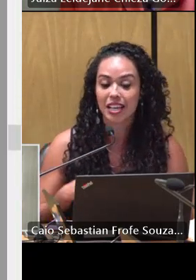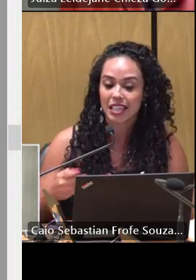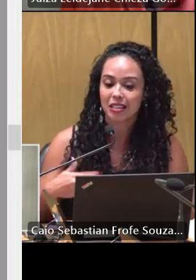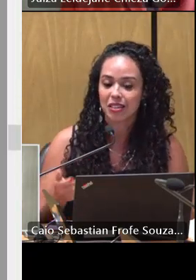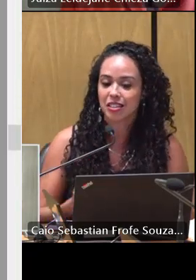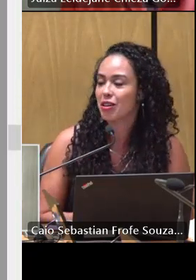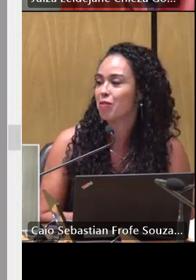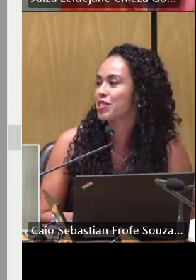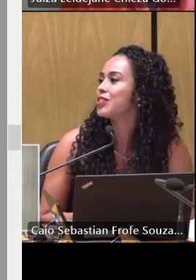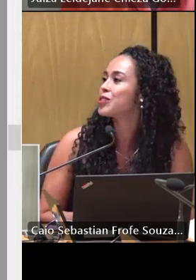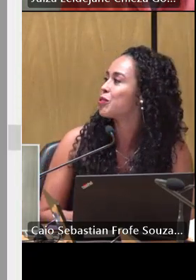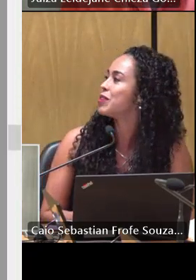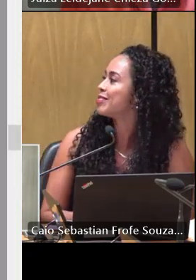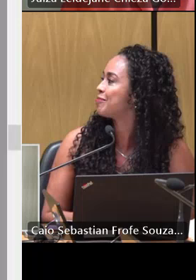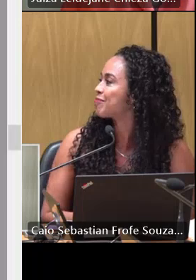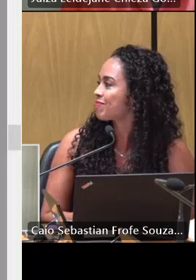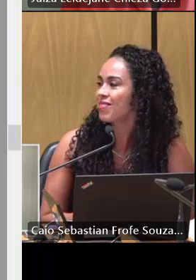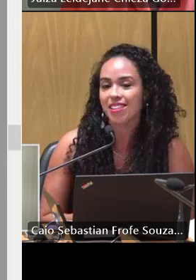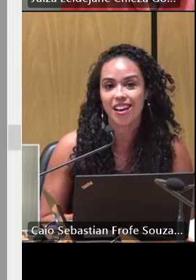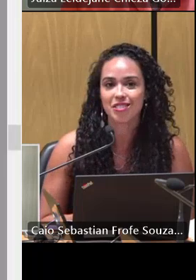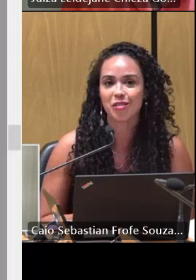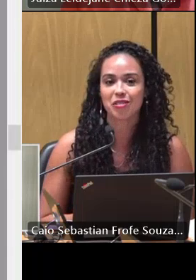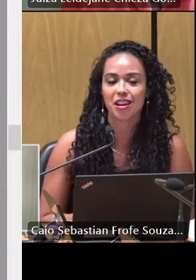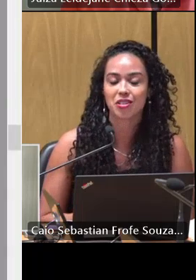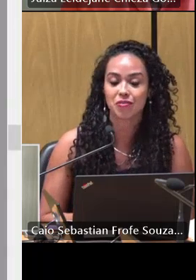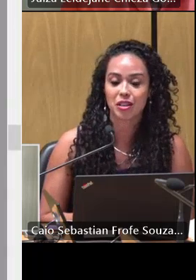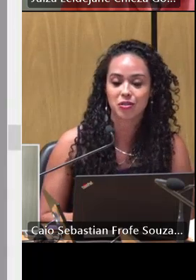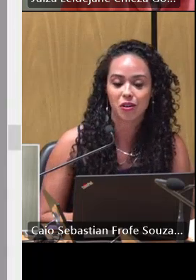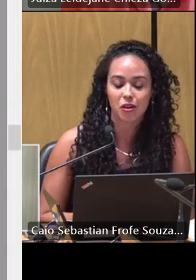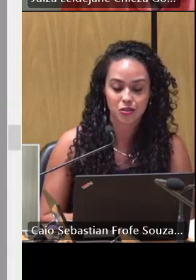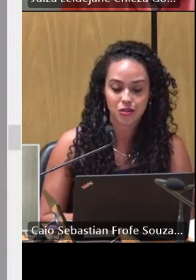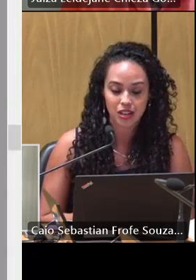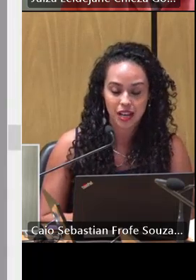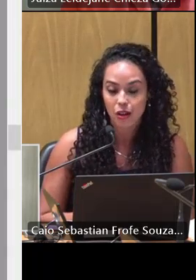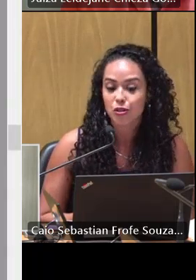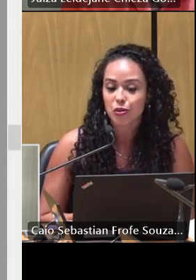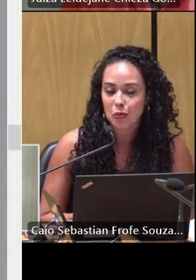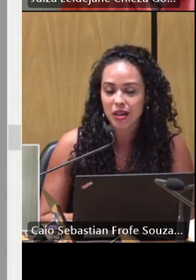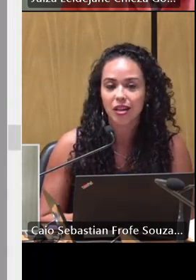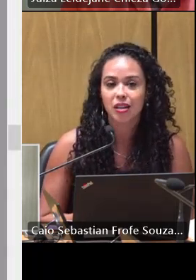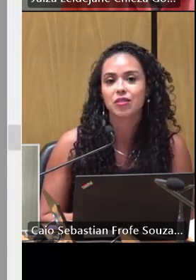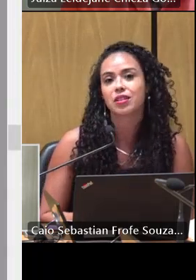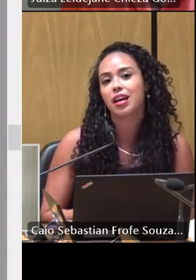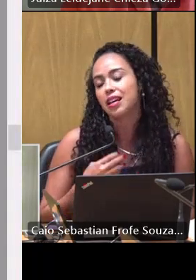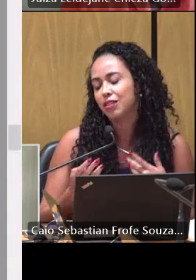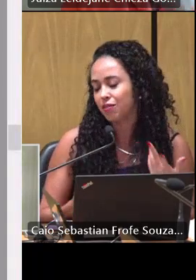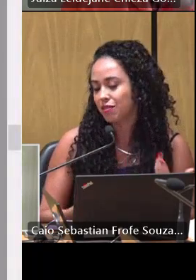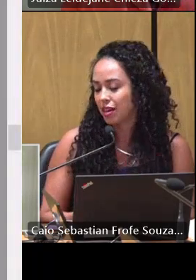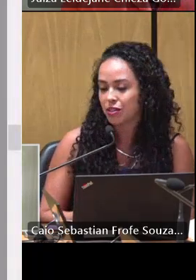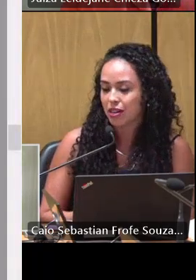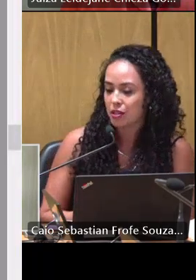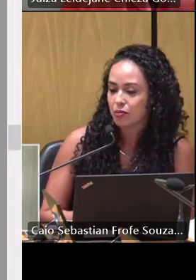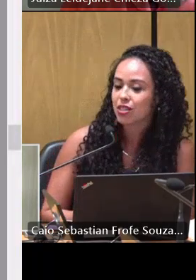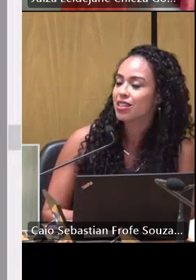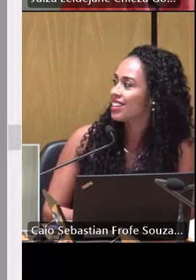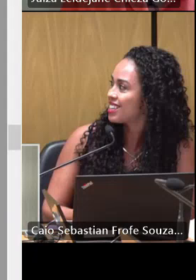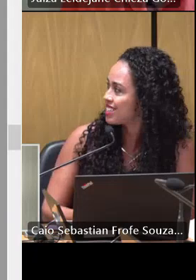tal e aí durante as obras eles descobriram eles encontraram diversos ossos ossos humanos né E aí vieram as